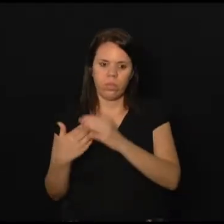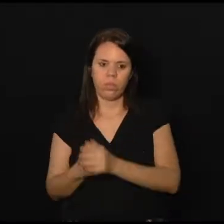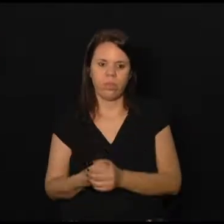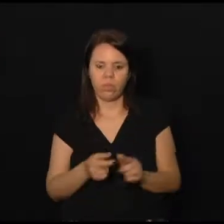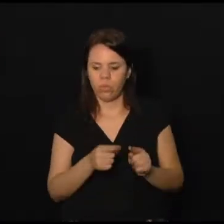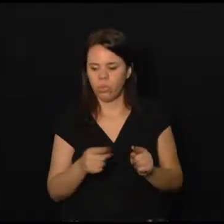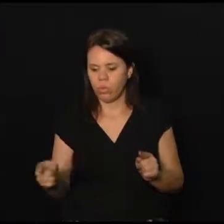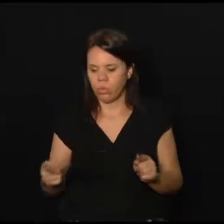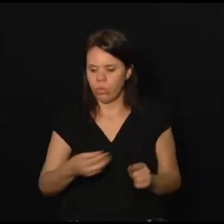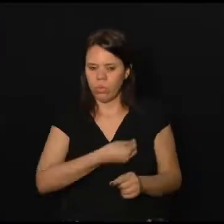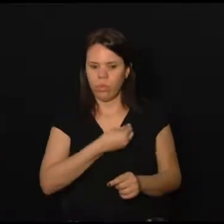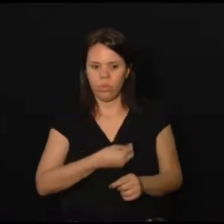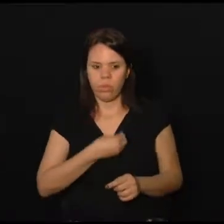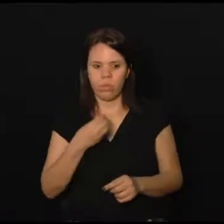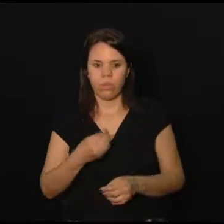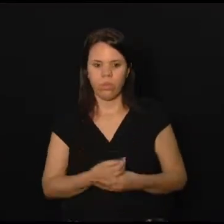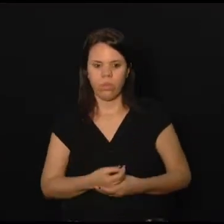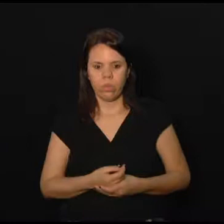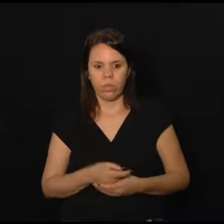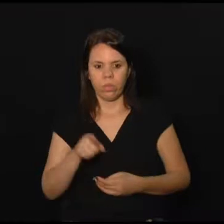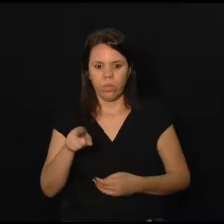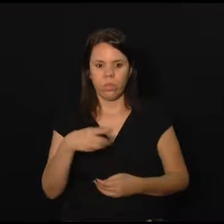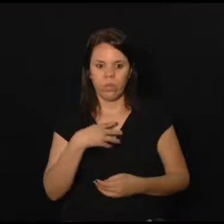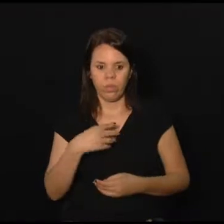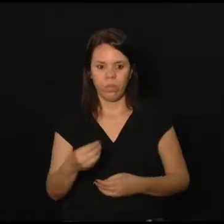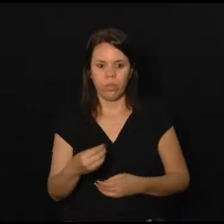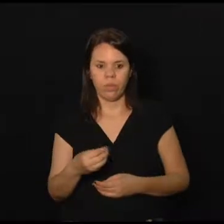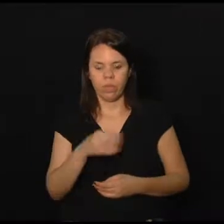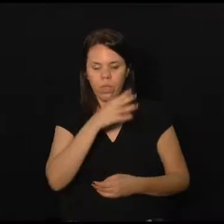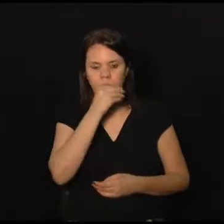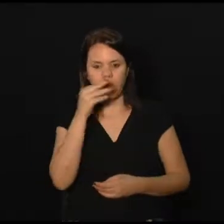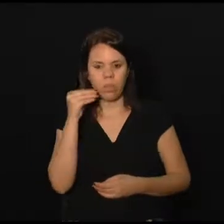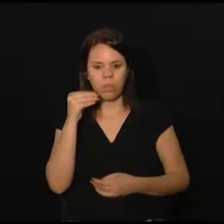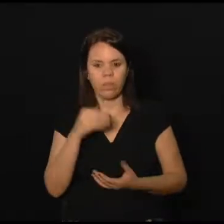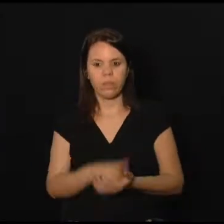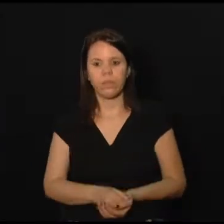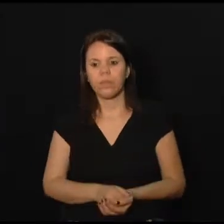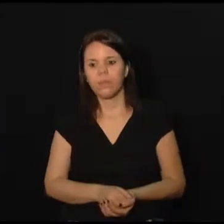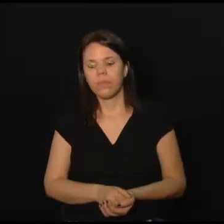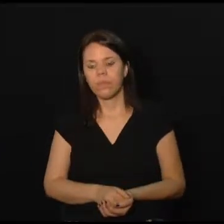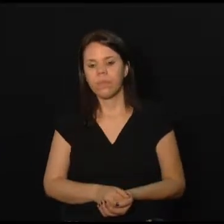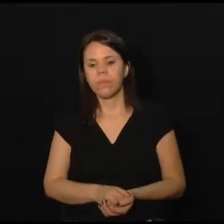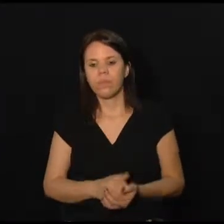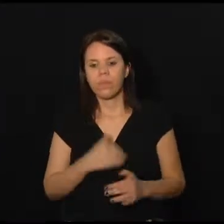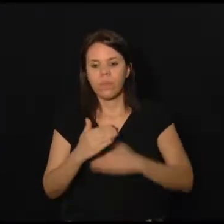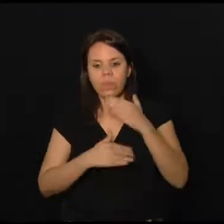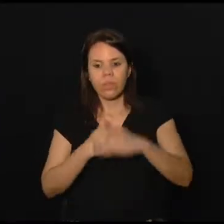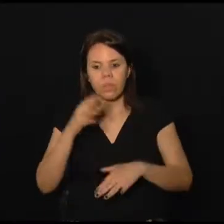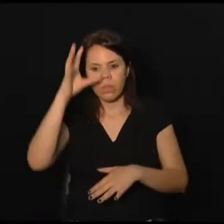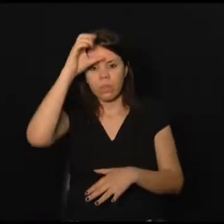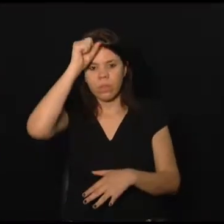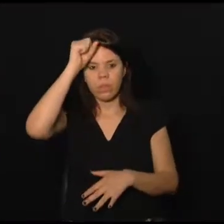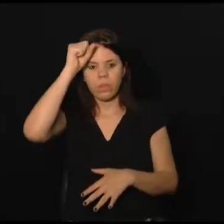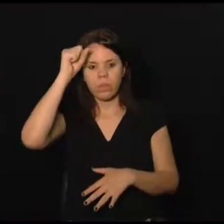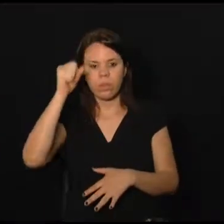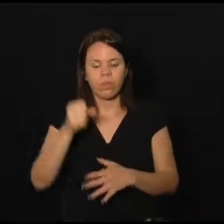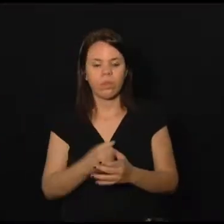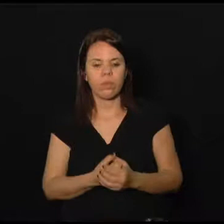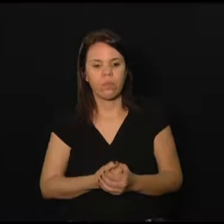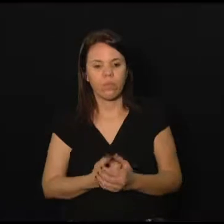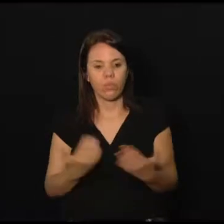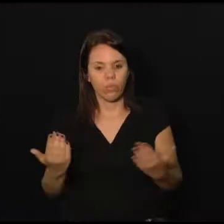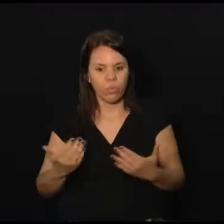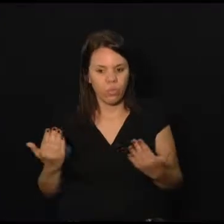da vida desse filho, desse adolescente. O desenvolvimento da aprendizagem e a criatividade, hoje em